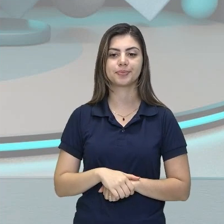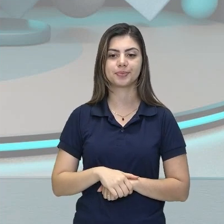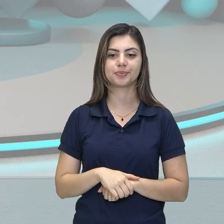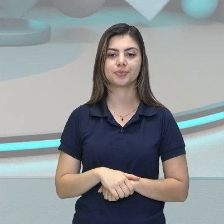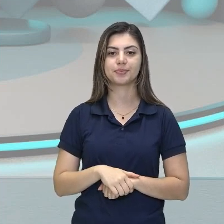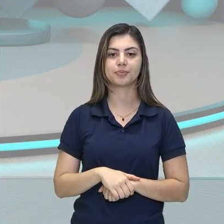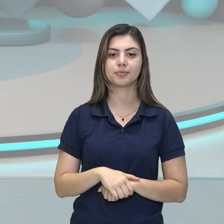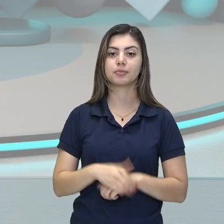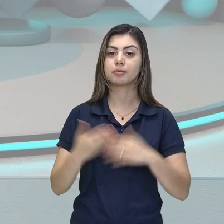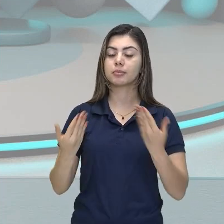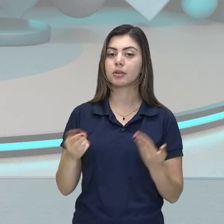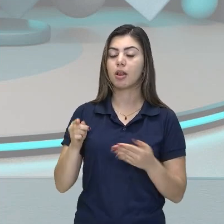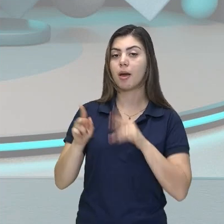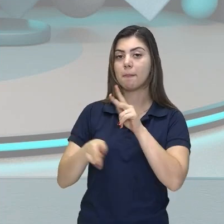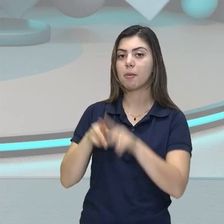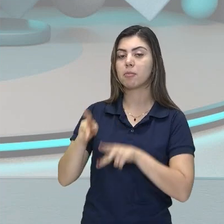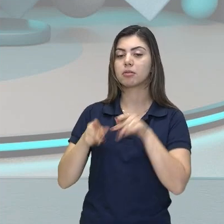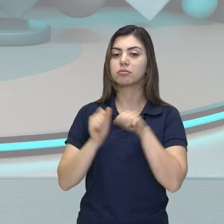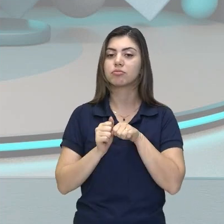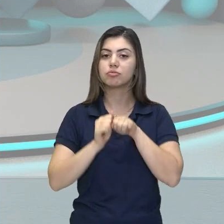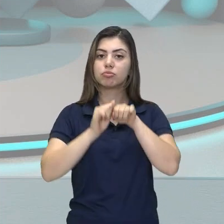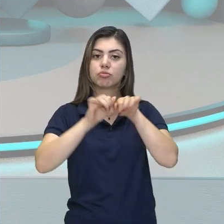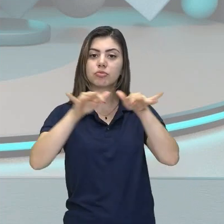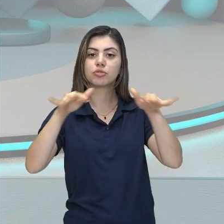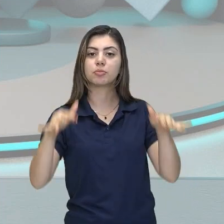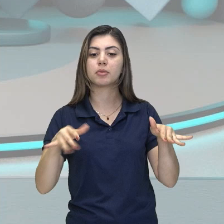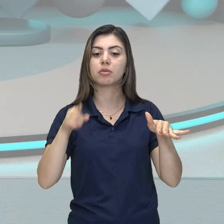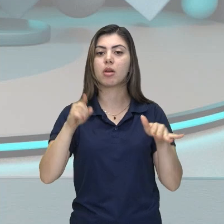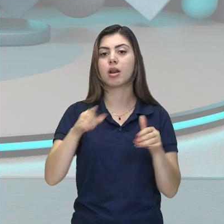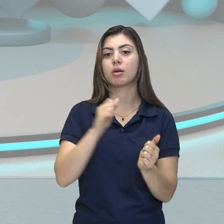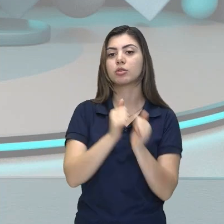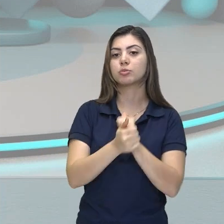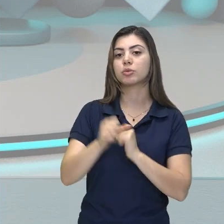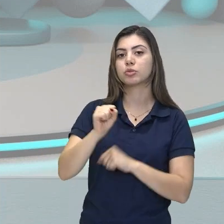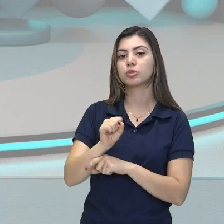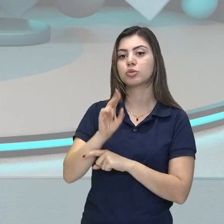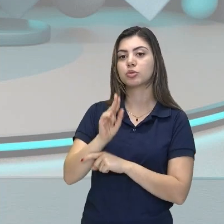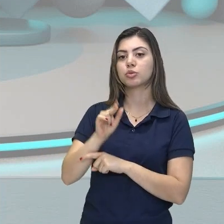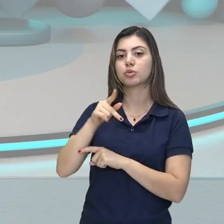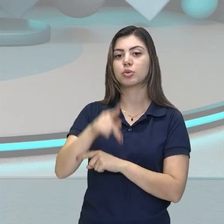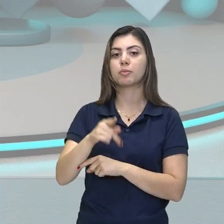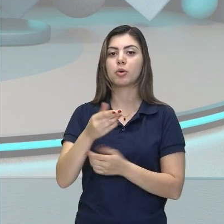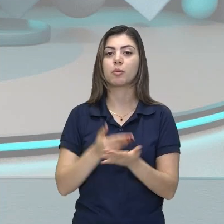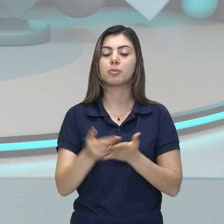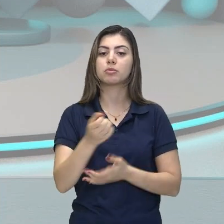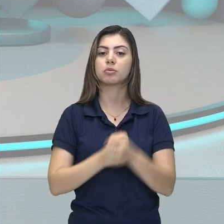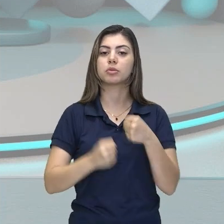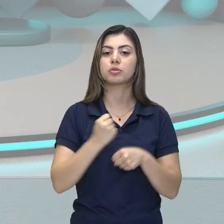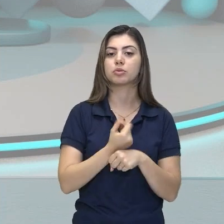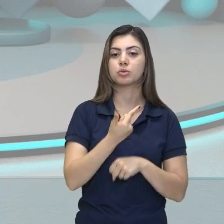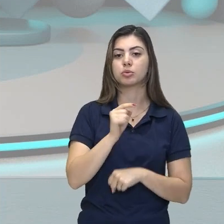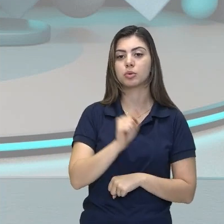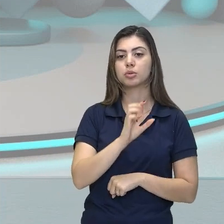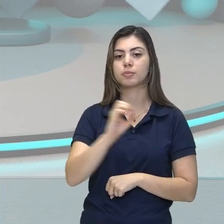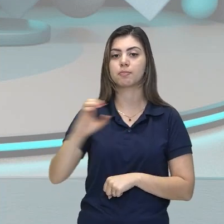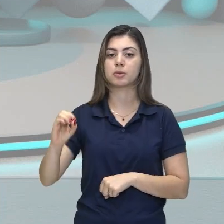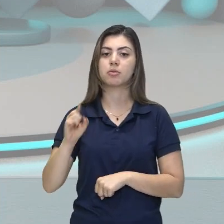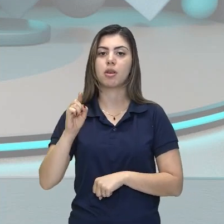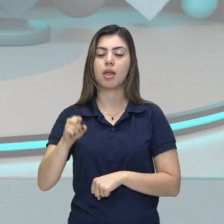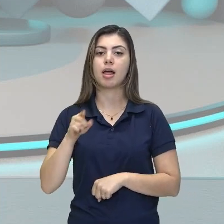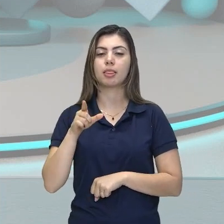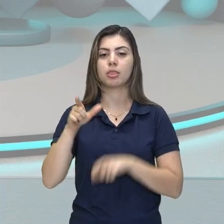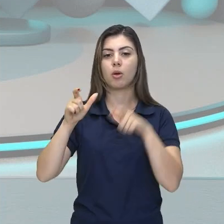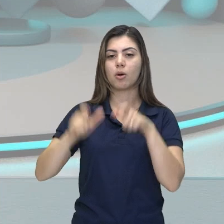A popularização do SUP ocorreu nos anos 2000, quando surfistas havaianos começaram a usá-lo como